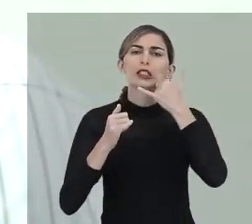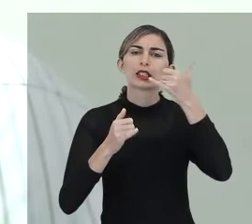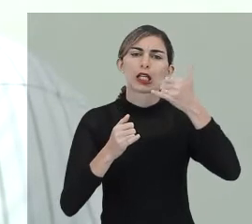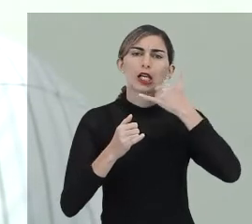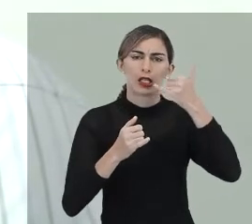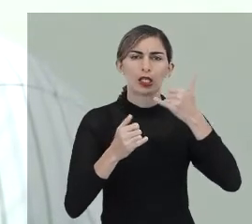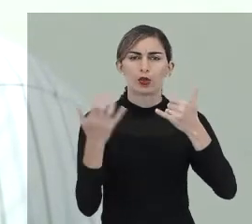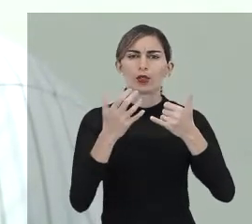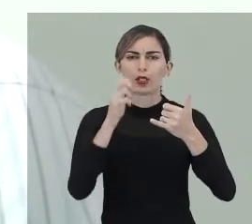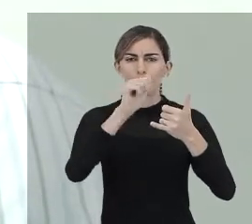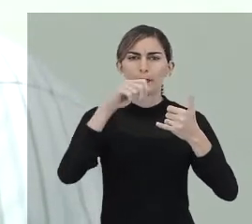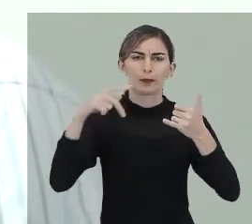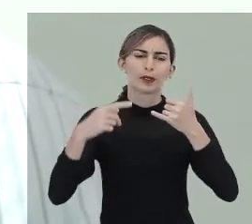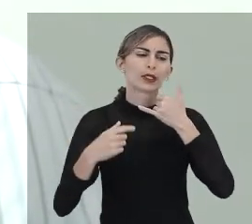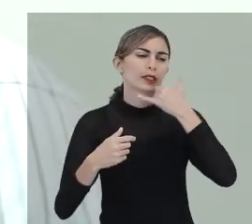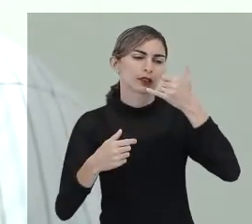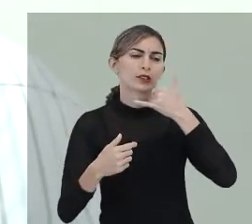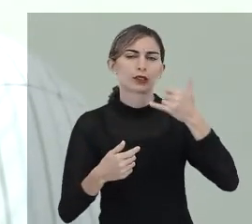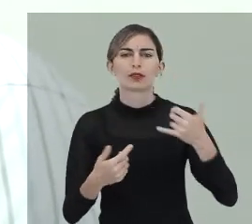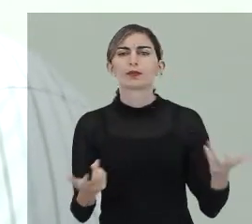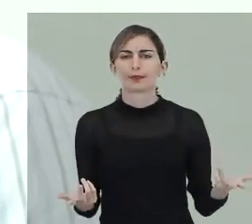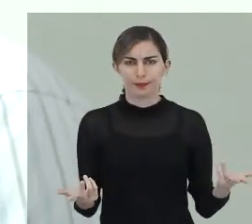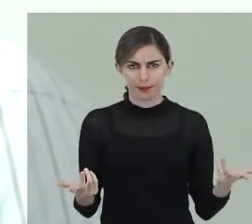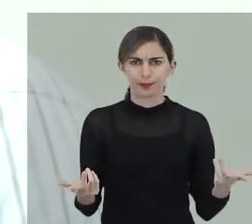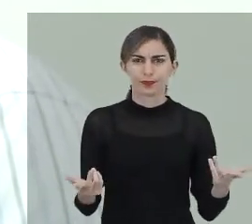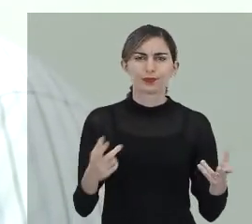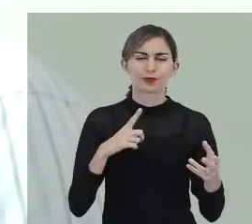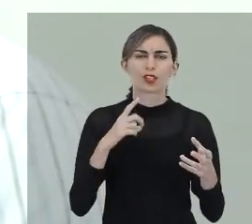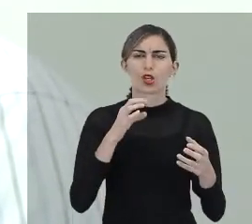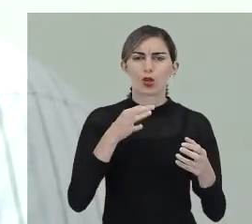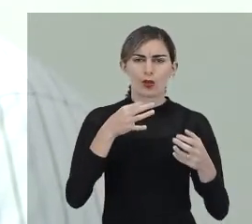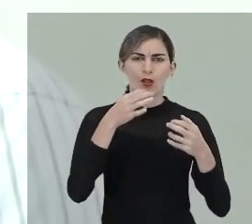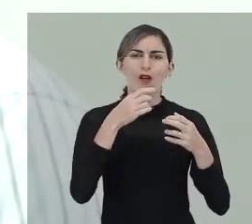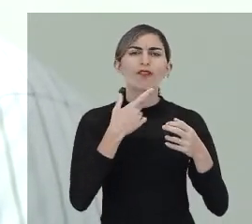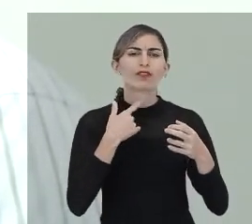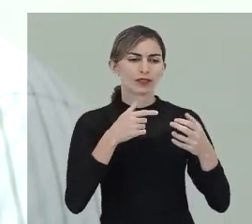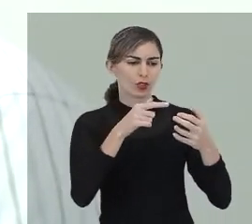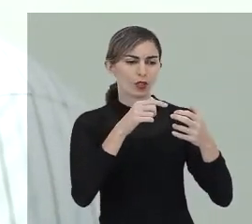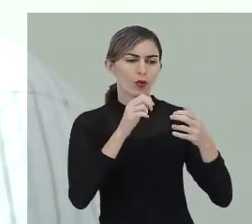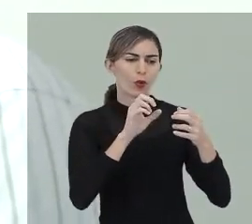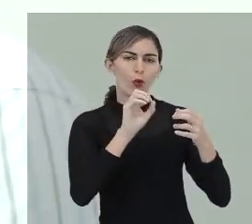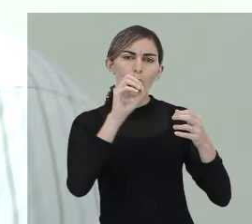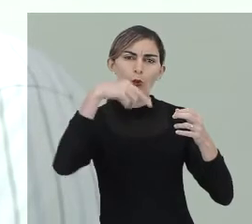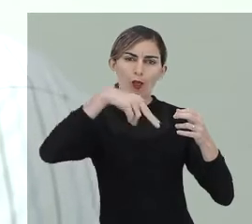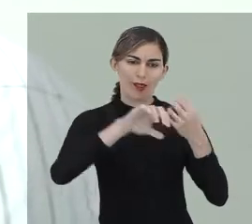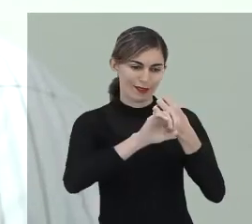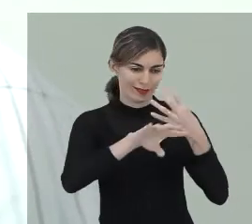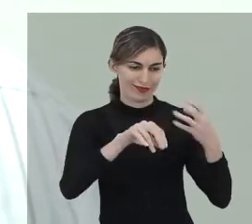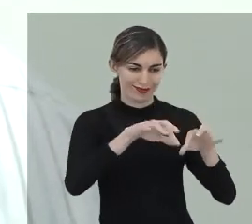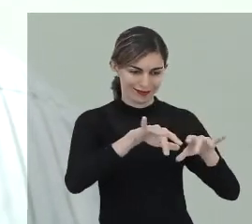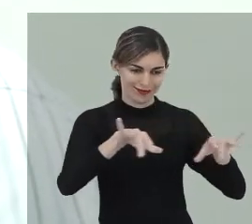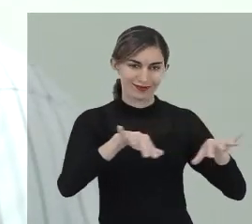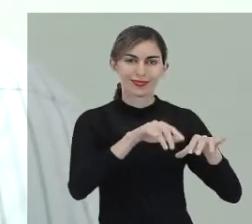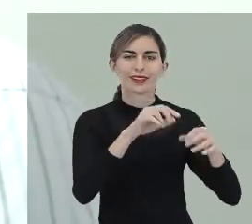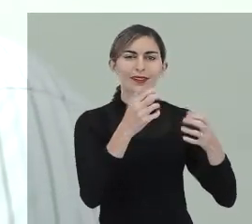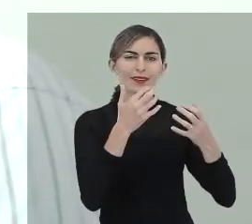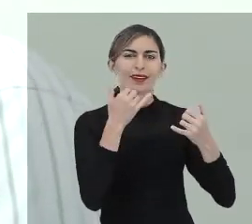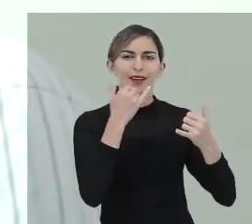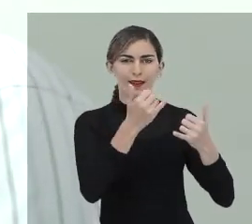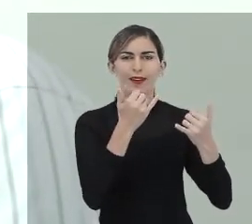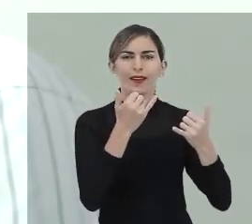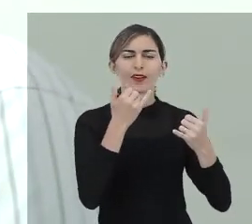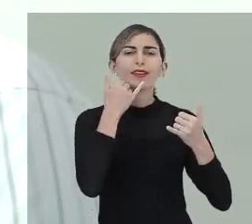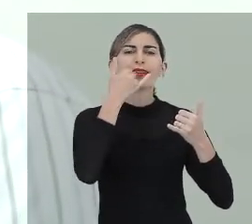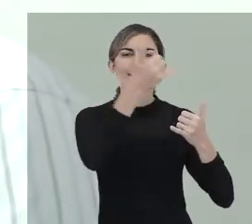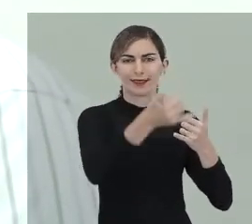você tem uma aplicação e tem uma opção lá de você querer ligar para o suporte da aplicação. Então, você pode